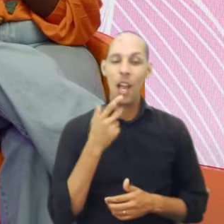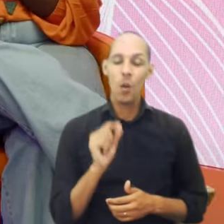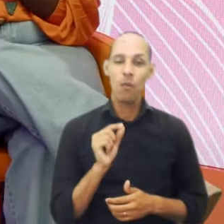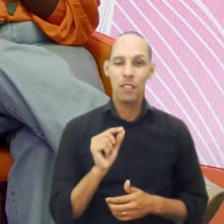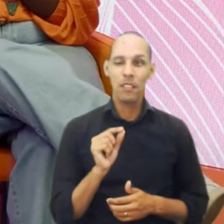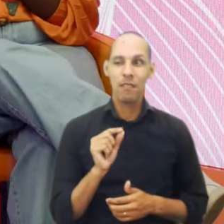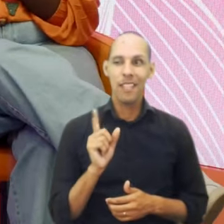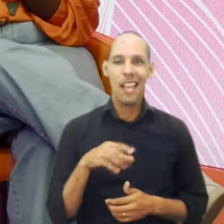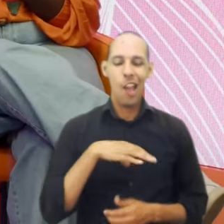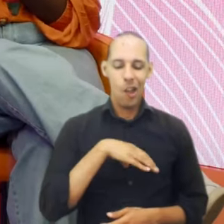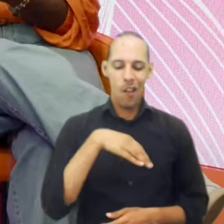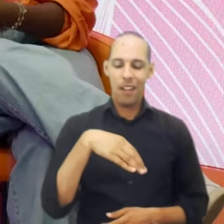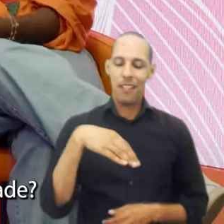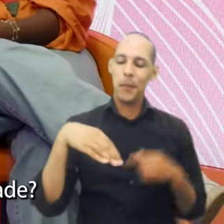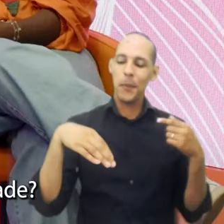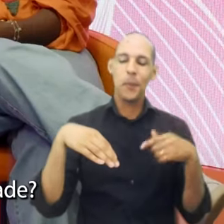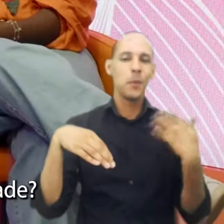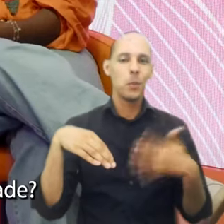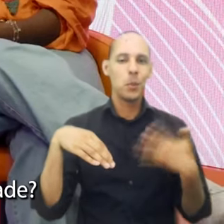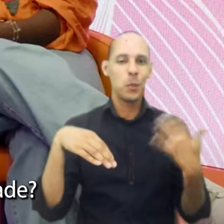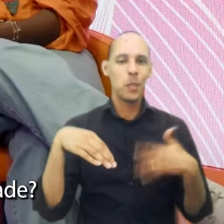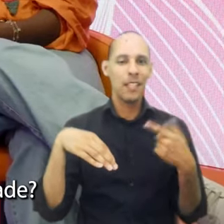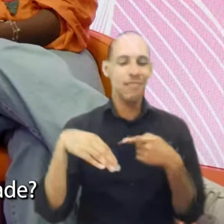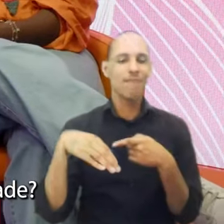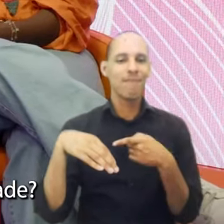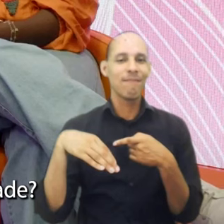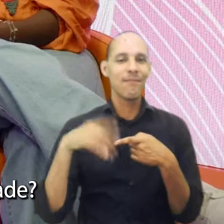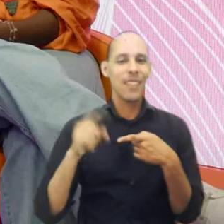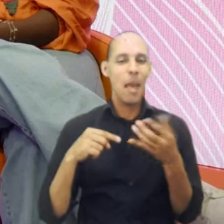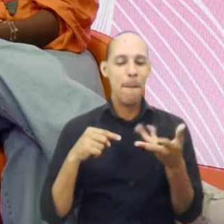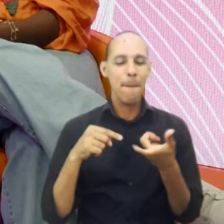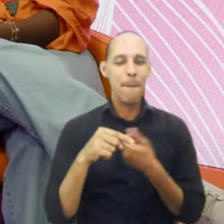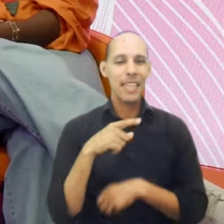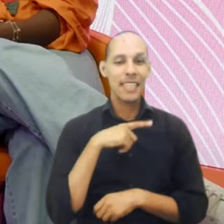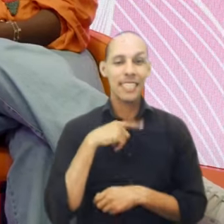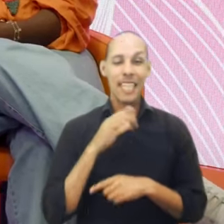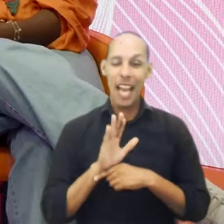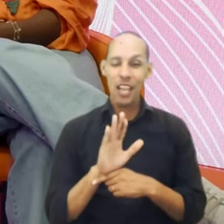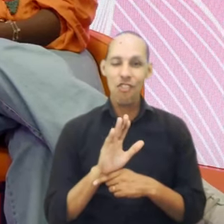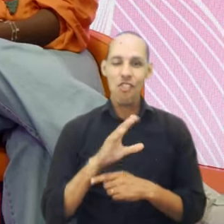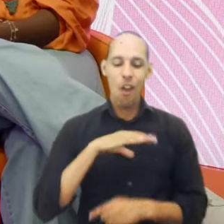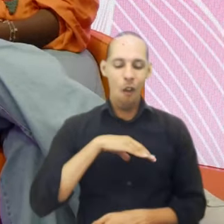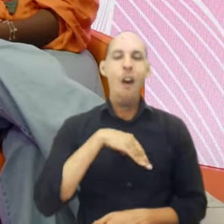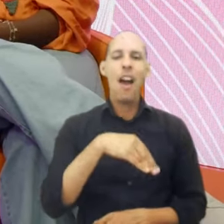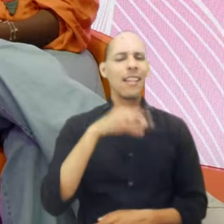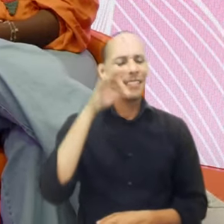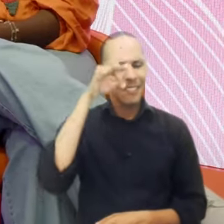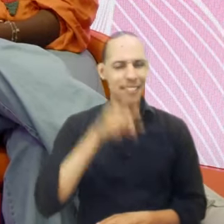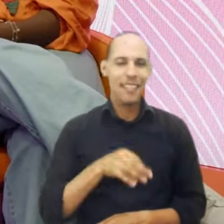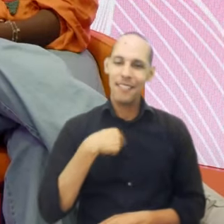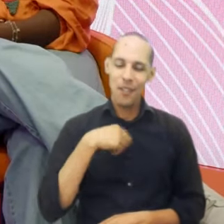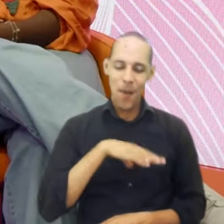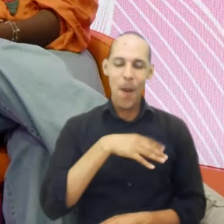que esse lance da coragem, né? Você tinha perguntado antes, Ana, qual foi uma habilidade sua que você tem que te deu força pro negócio? Coragem, com certeza. Eu falo que eu